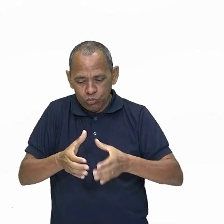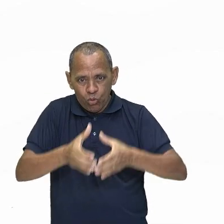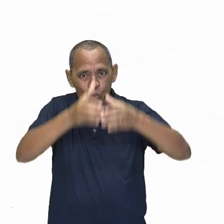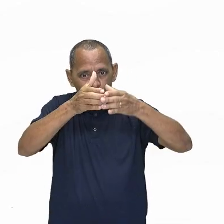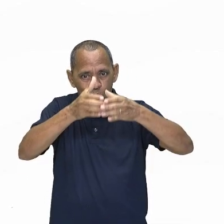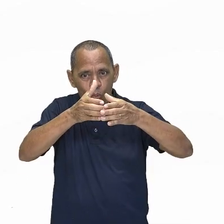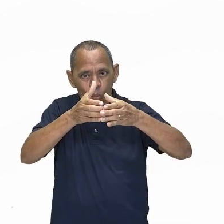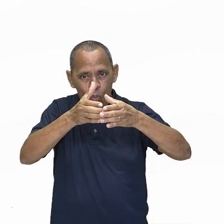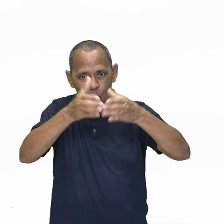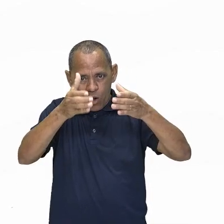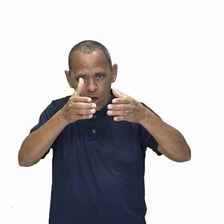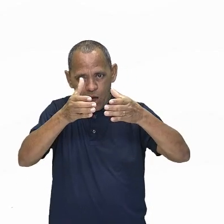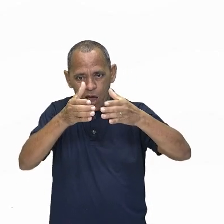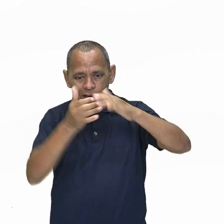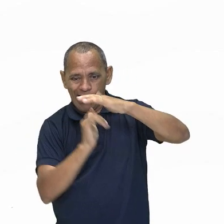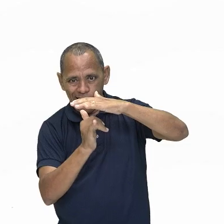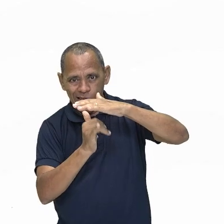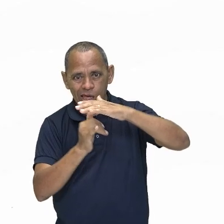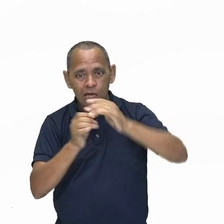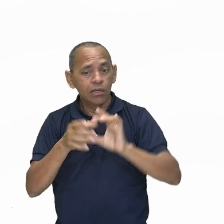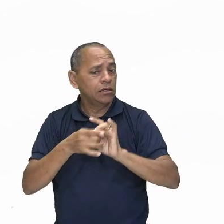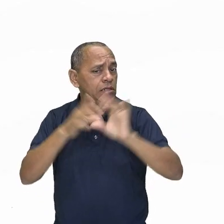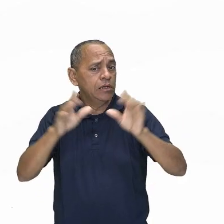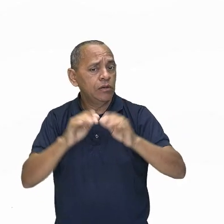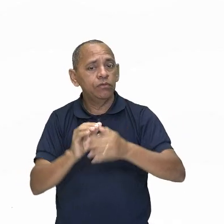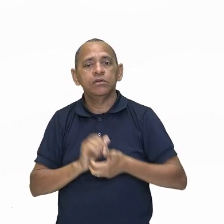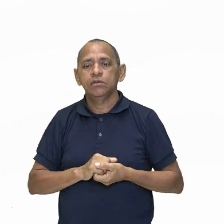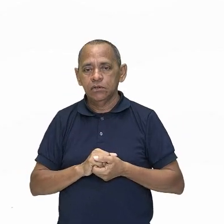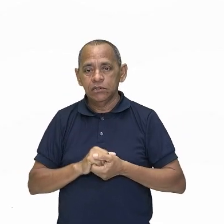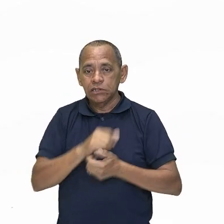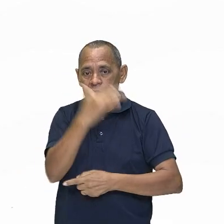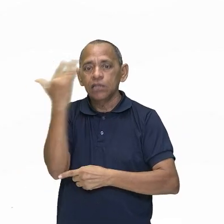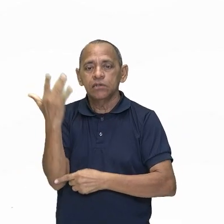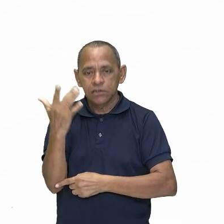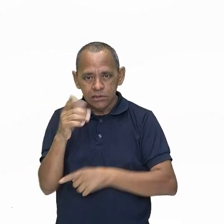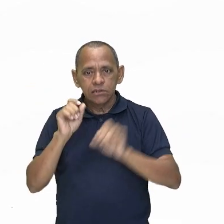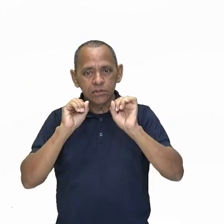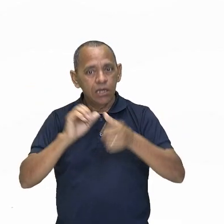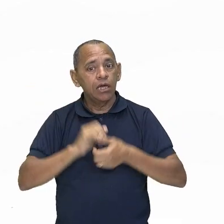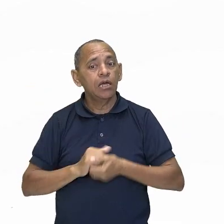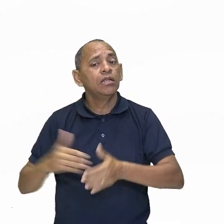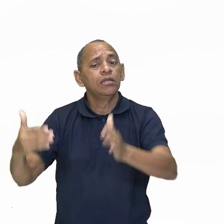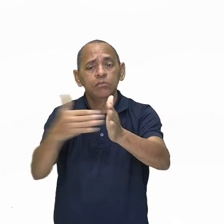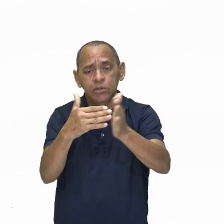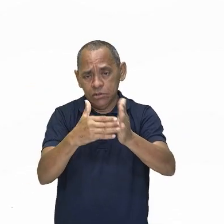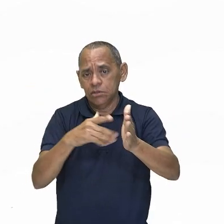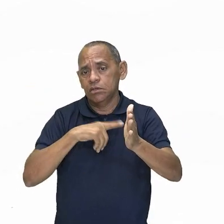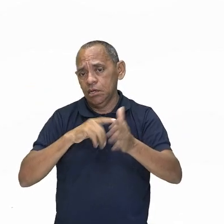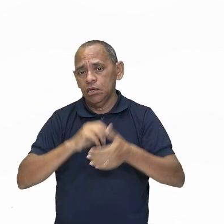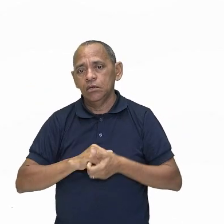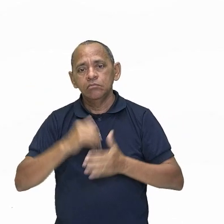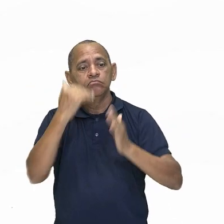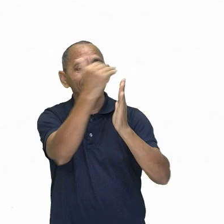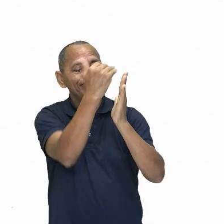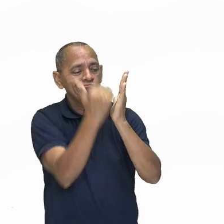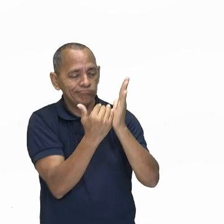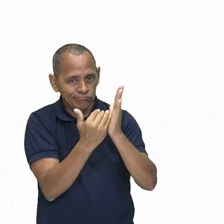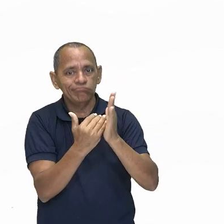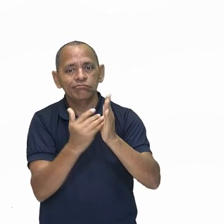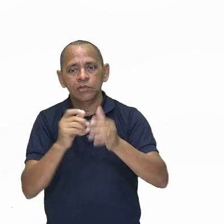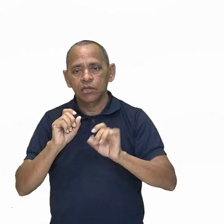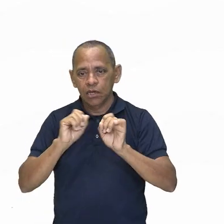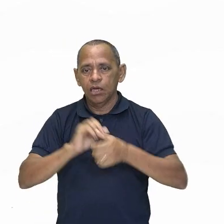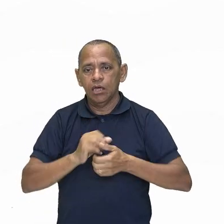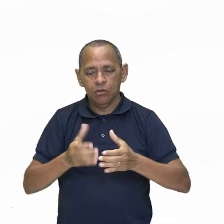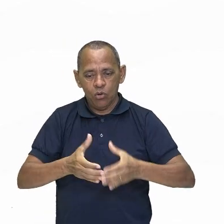na natureza, dá-se de forma limitada. Assim, podemos classificar a energia nuclear como uma fonte